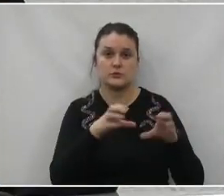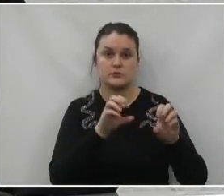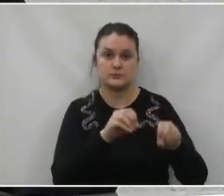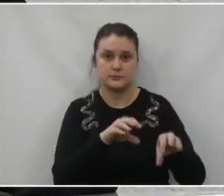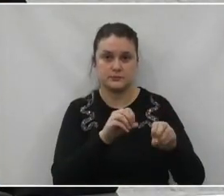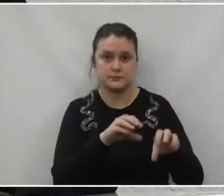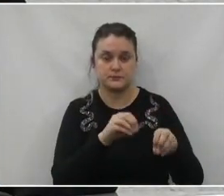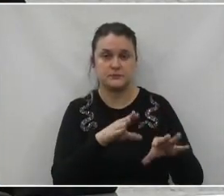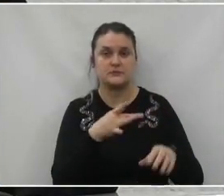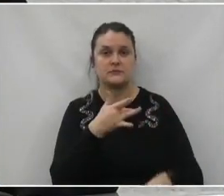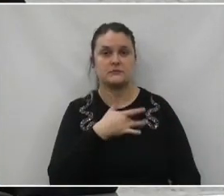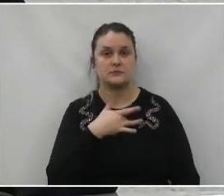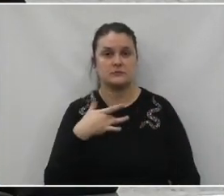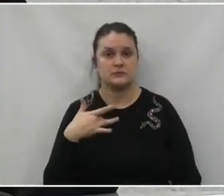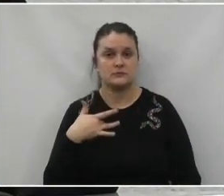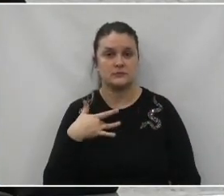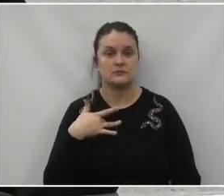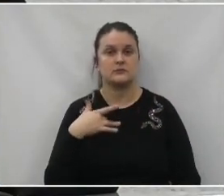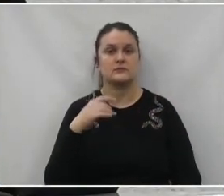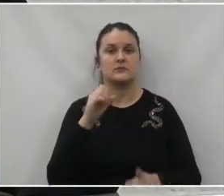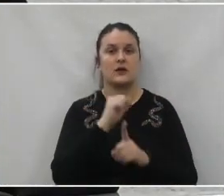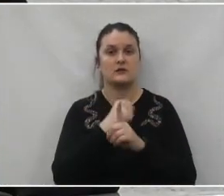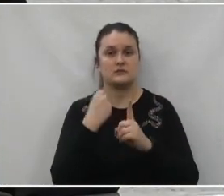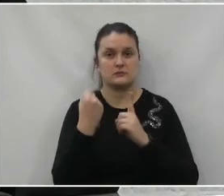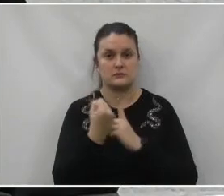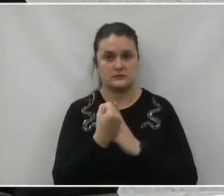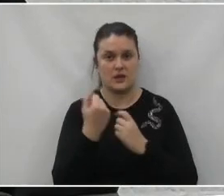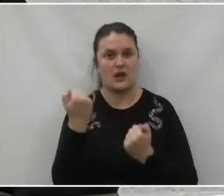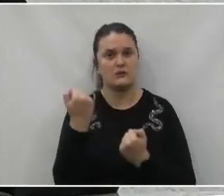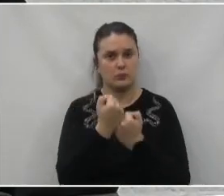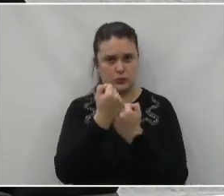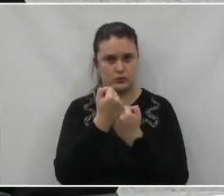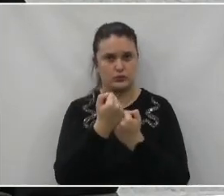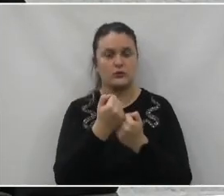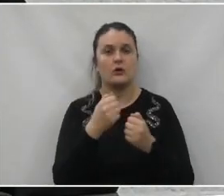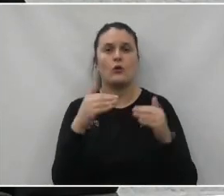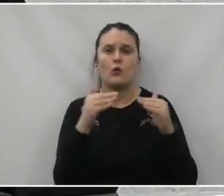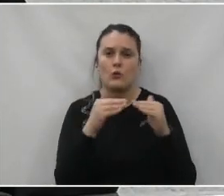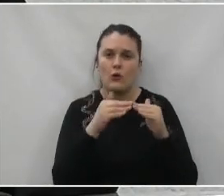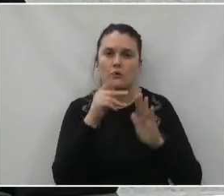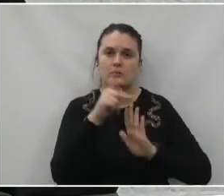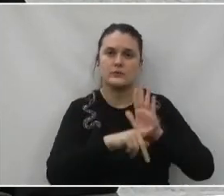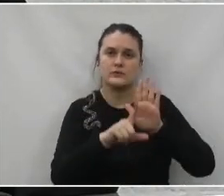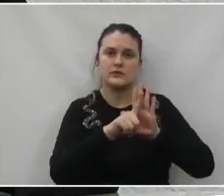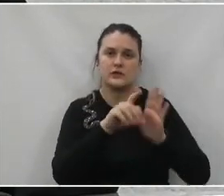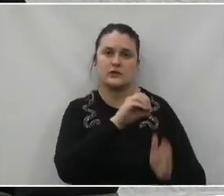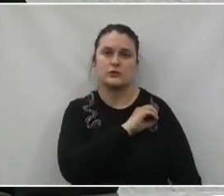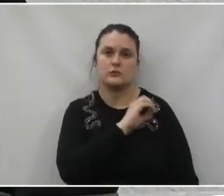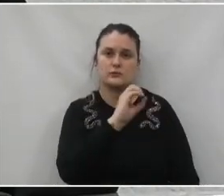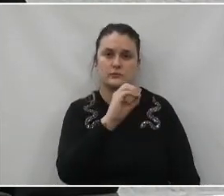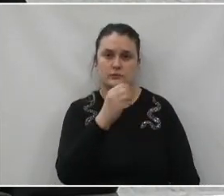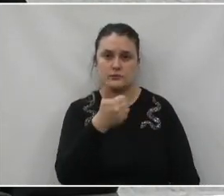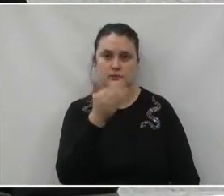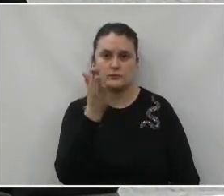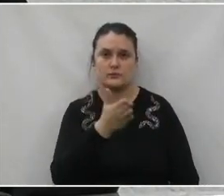Educação, Saúde e Assistência. Favorável ao projeto de lei ordinária número